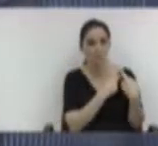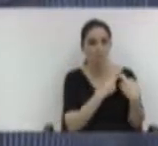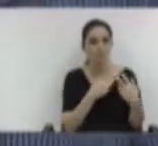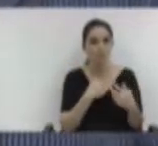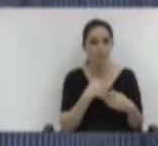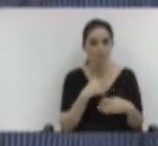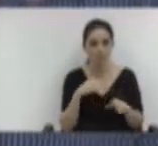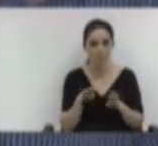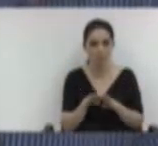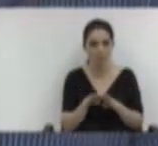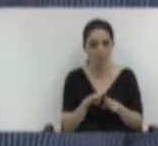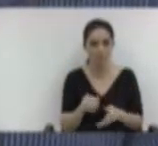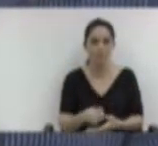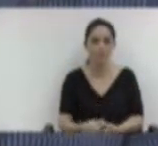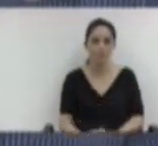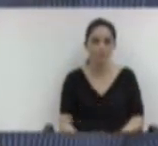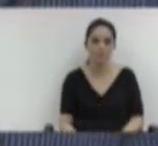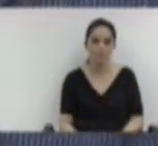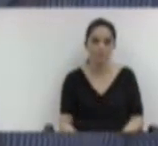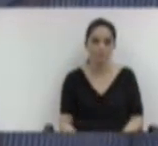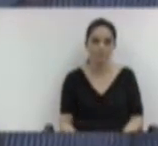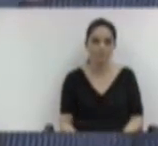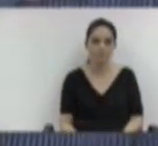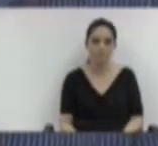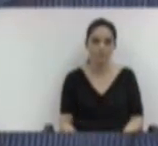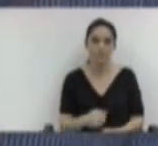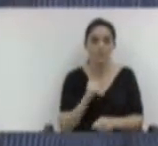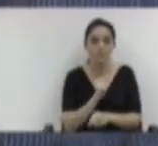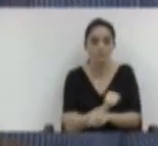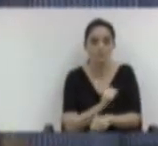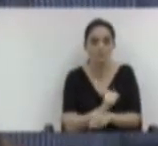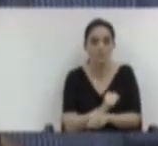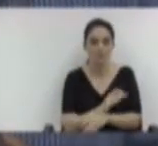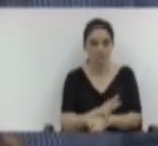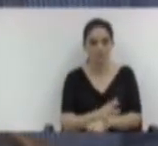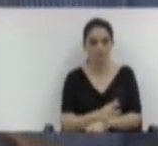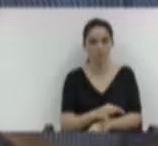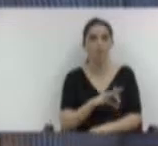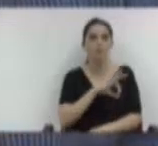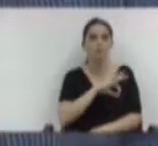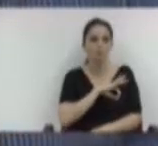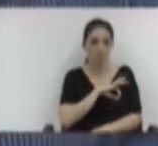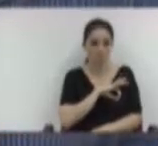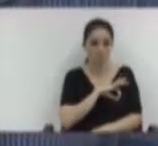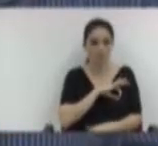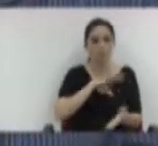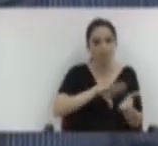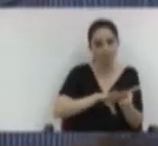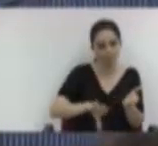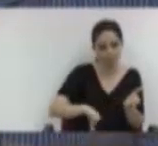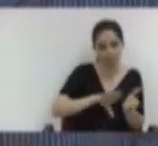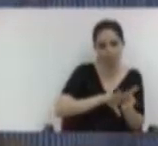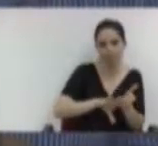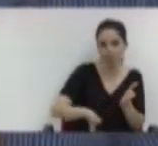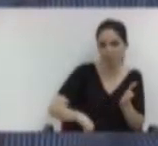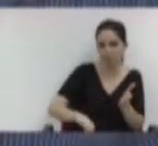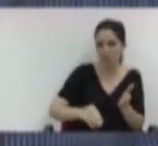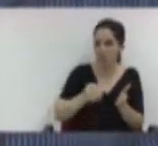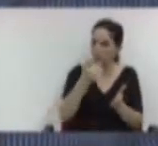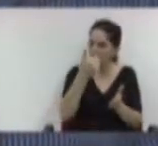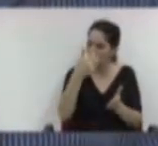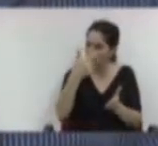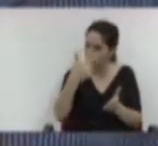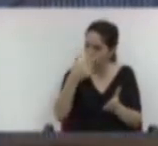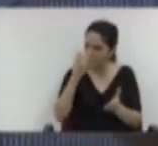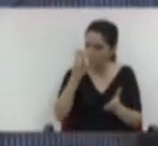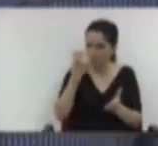Brito, ela está sendo cumprida. A guarda tem feito retirados veículos, mais de 250, me parece,